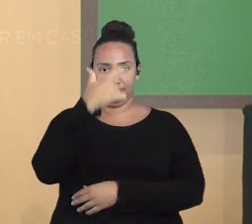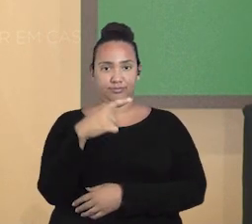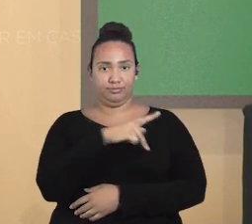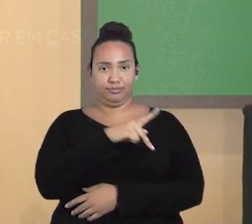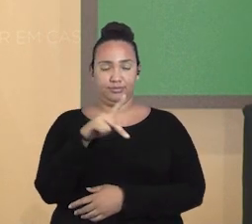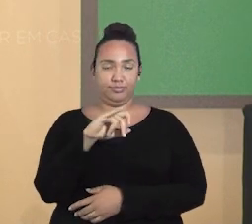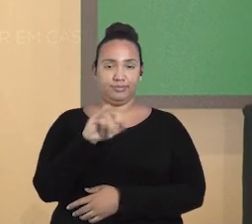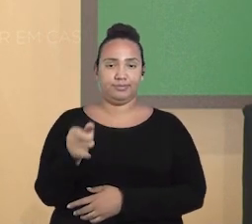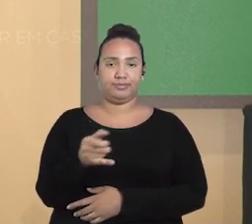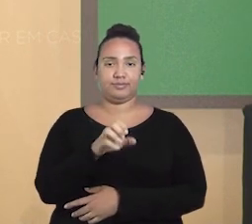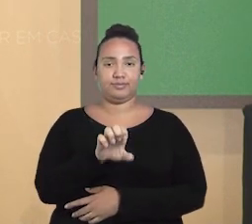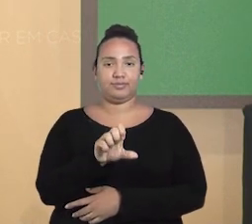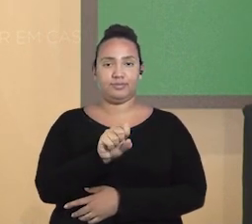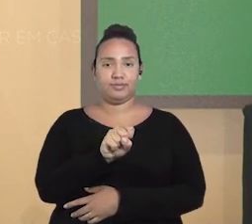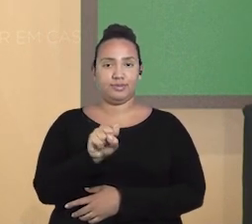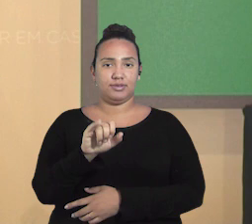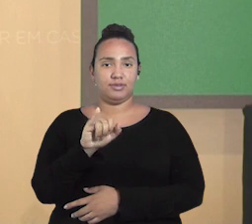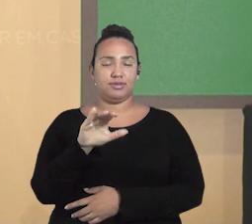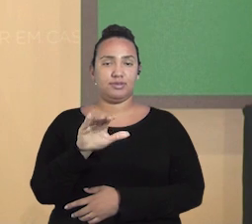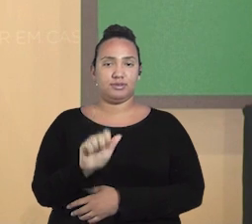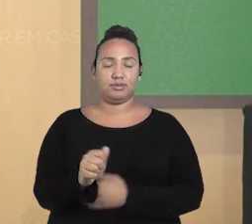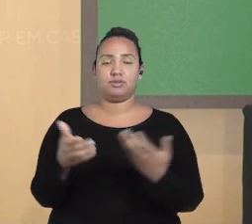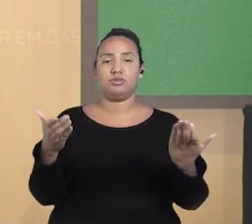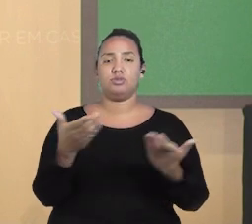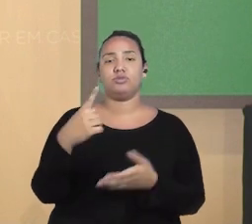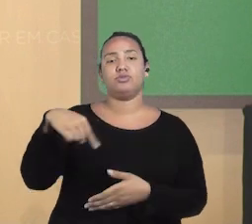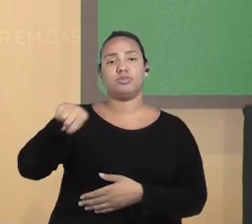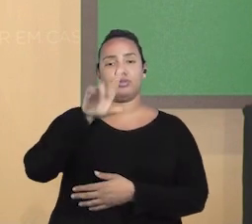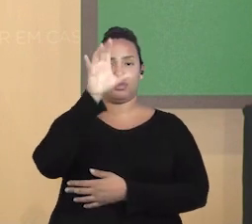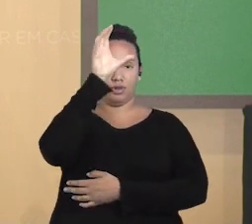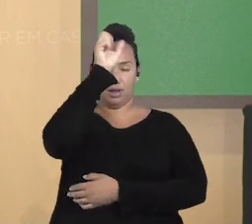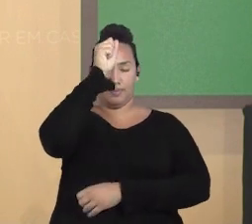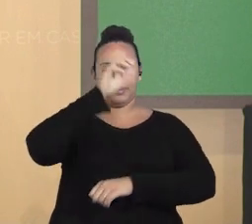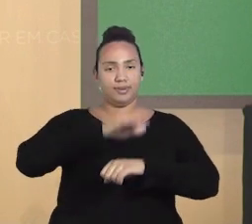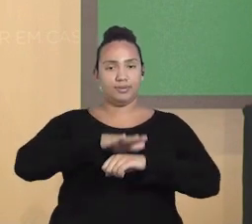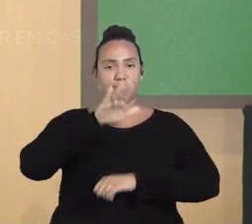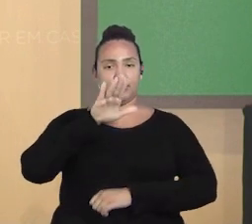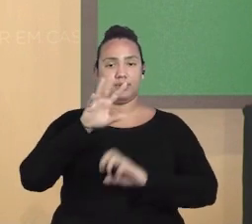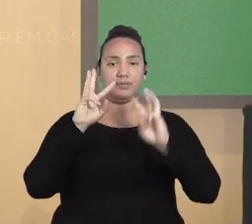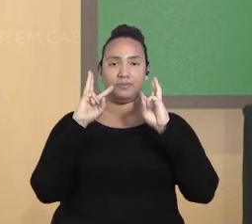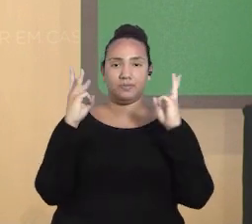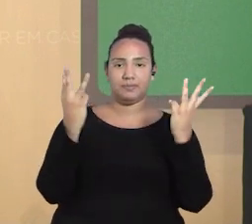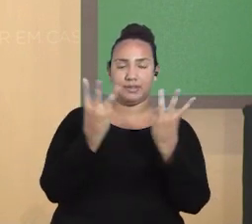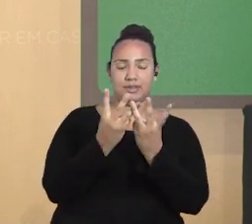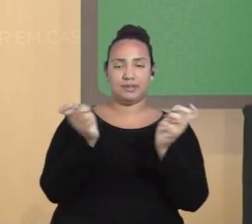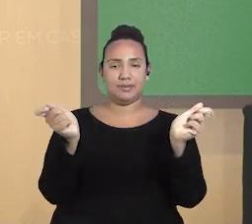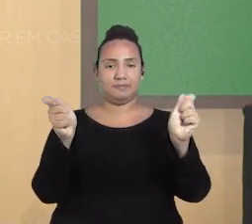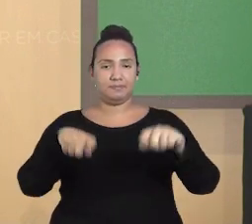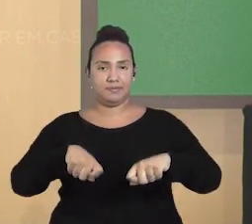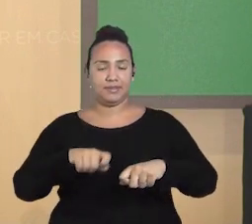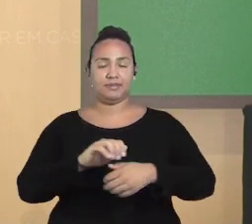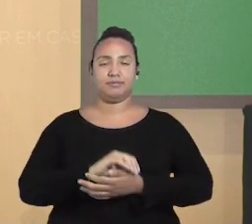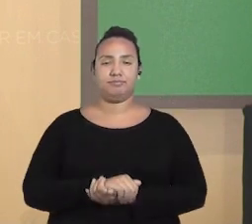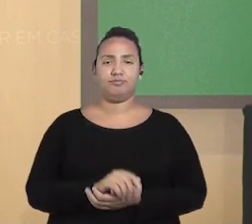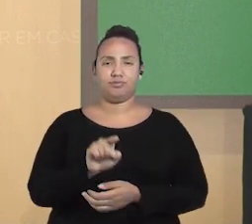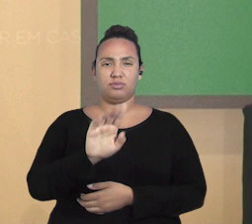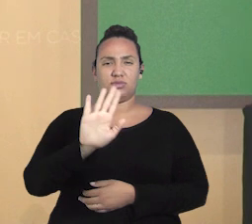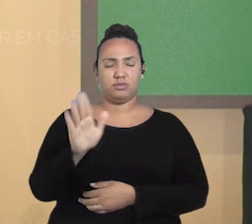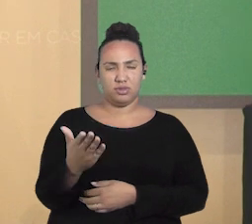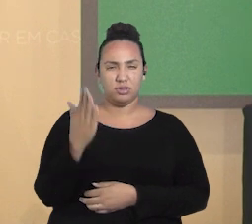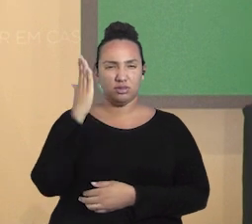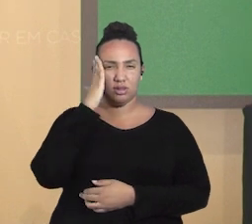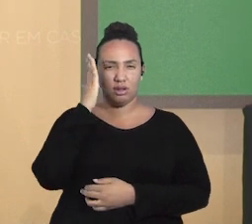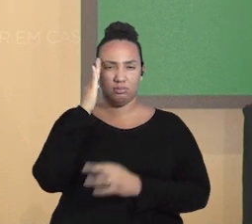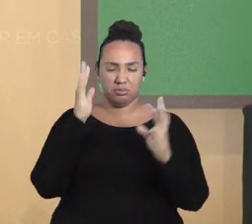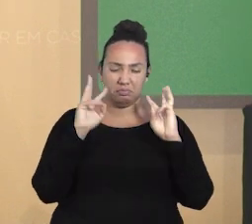sou a professora Jéssica e estarei com vocês para aprendermos juntinhos sobre massa e capacidade. Você já